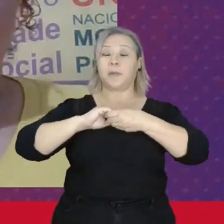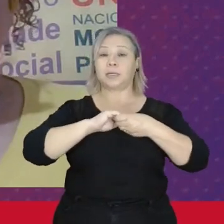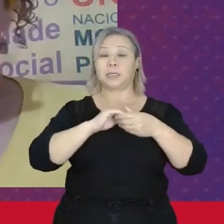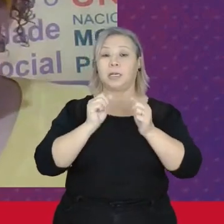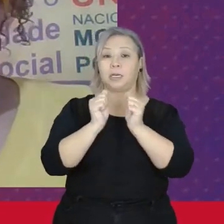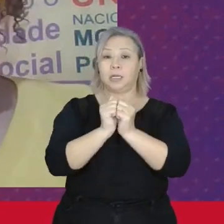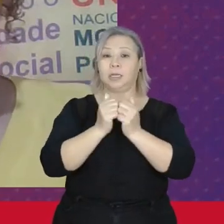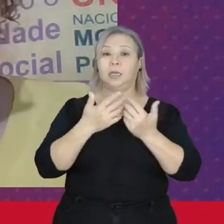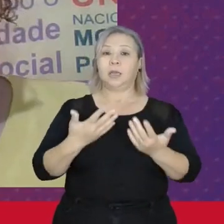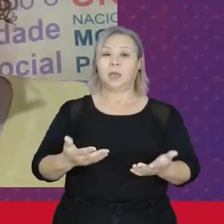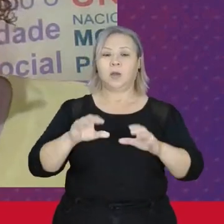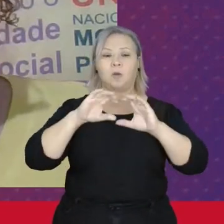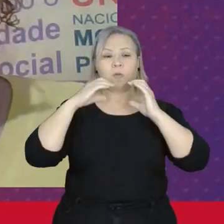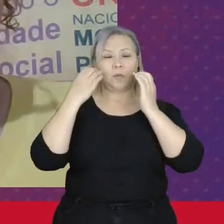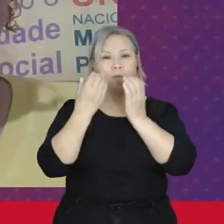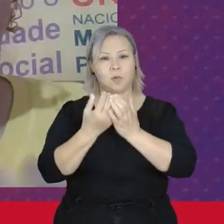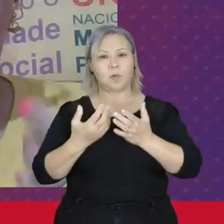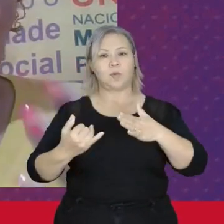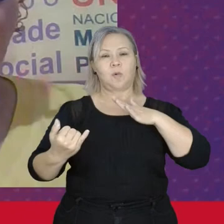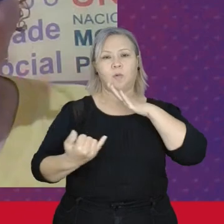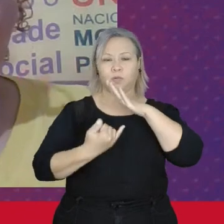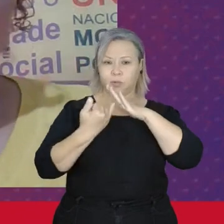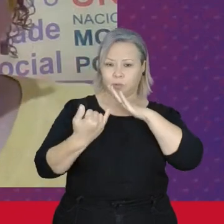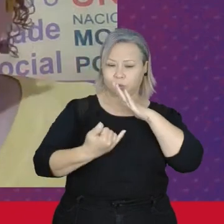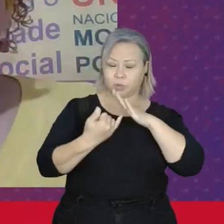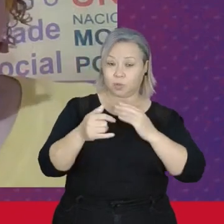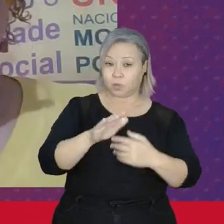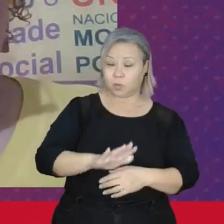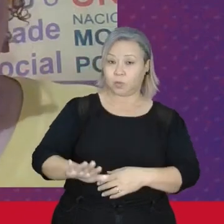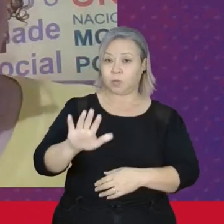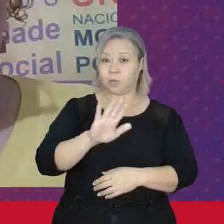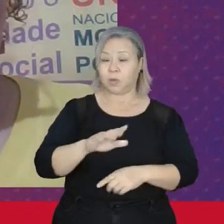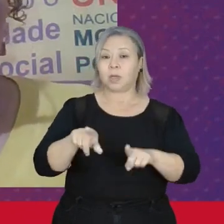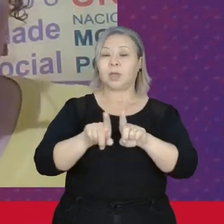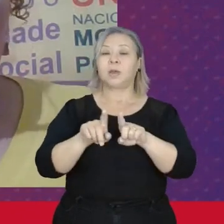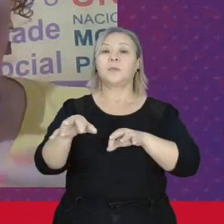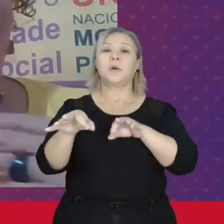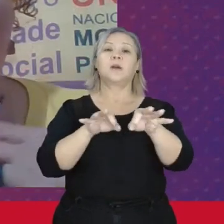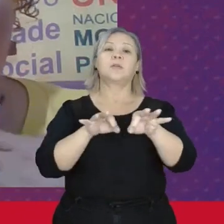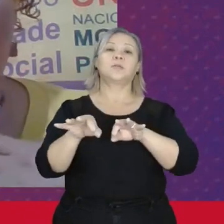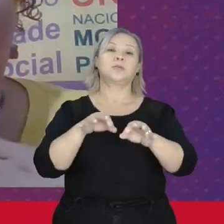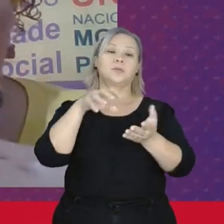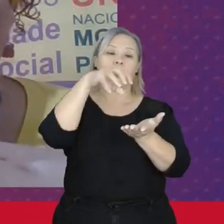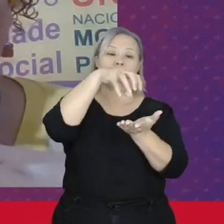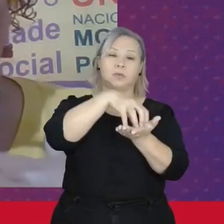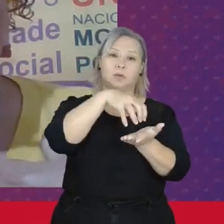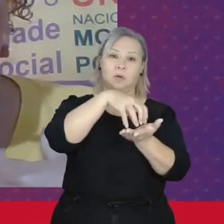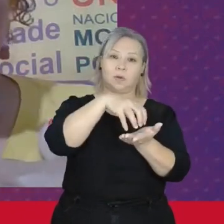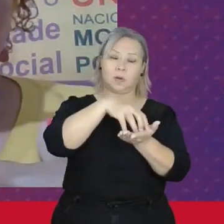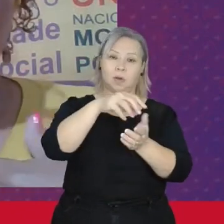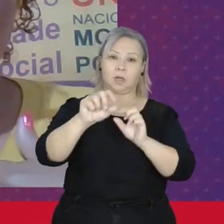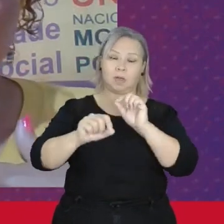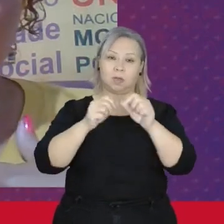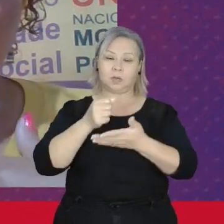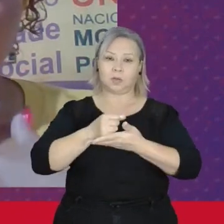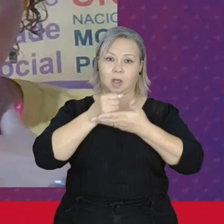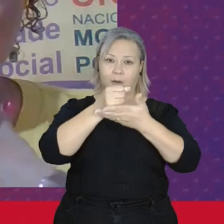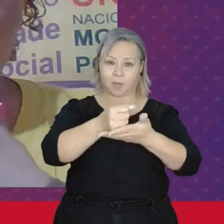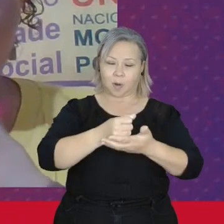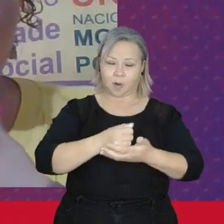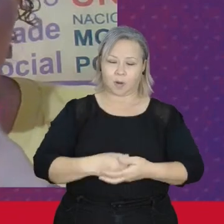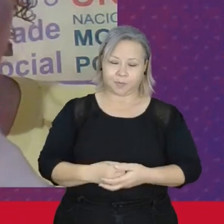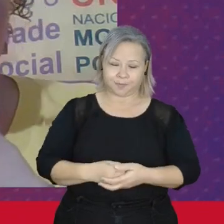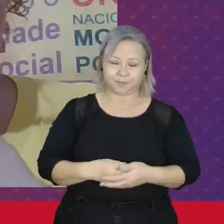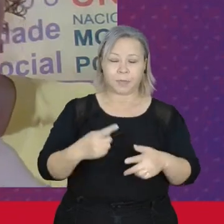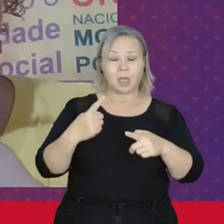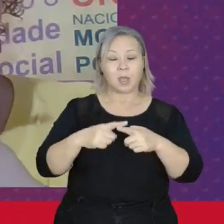as unidades, com o Instituto e também com as organizações feministas, até porque nós